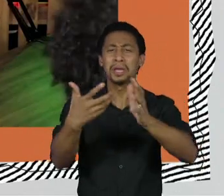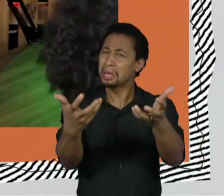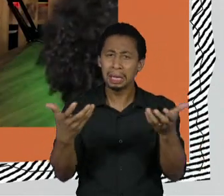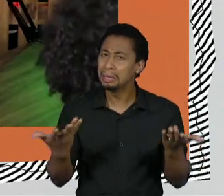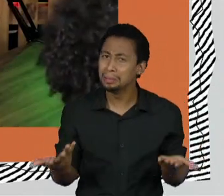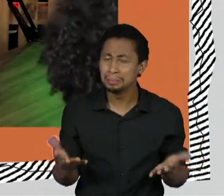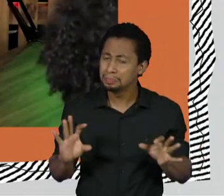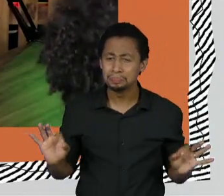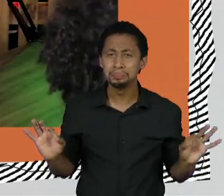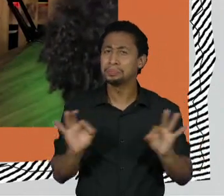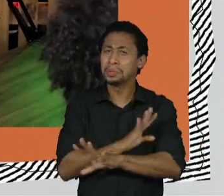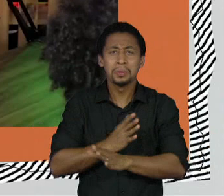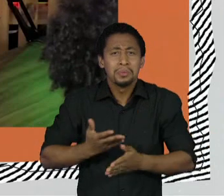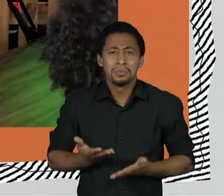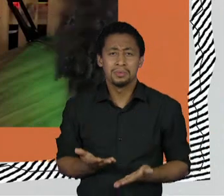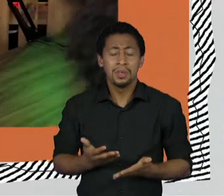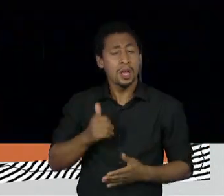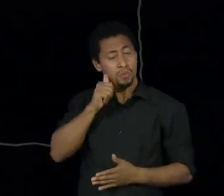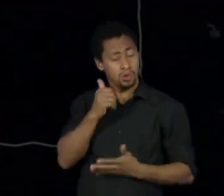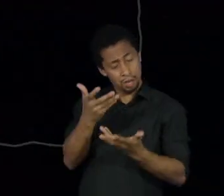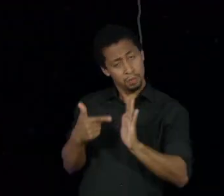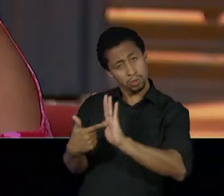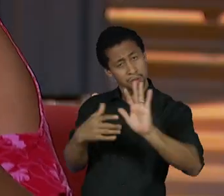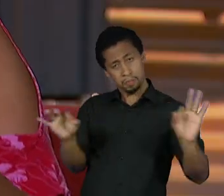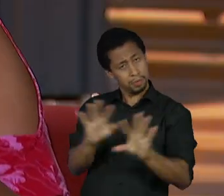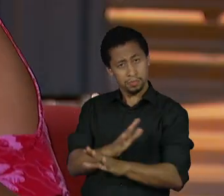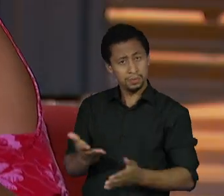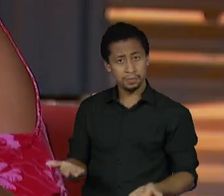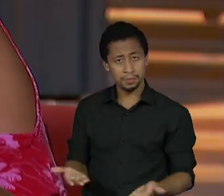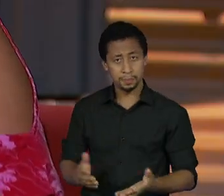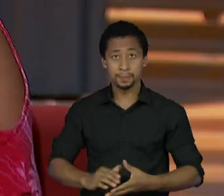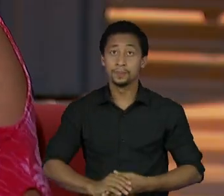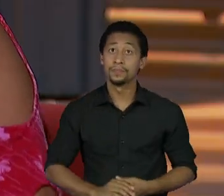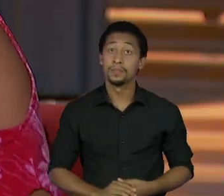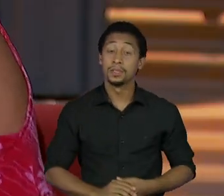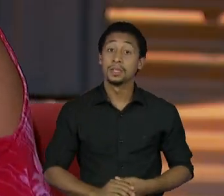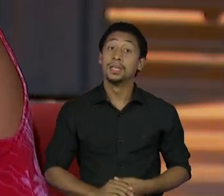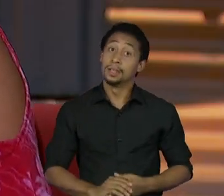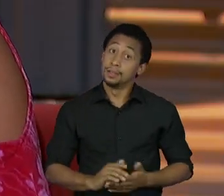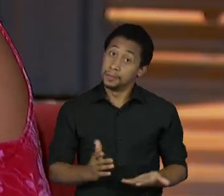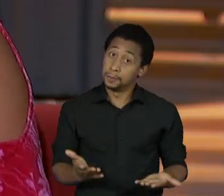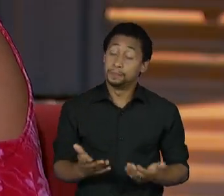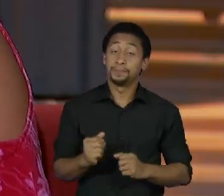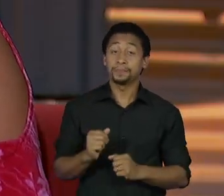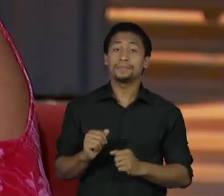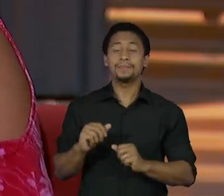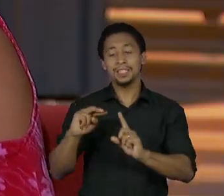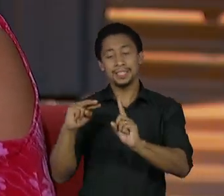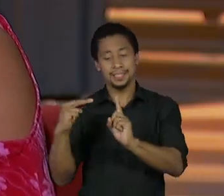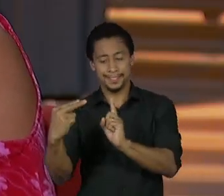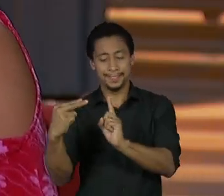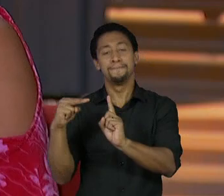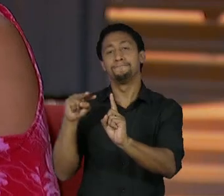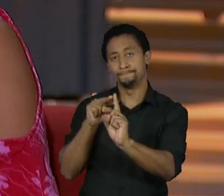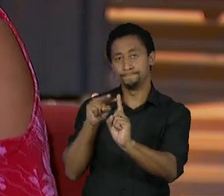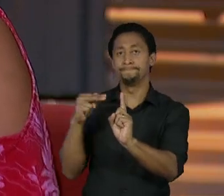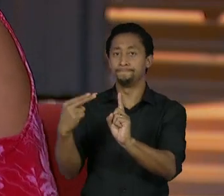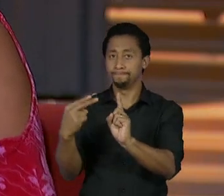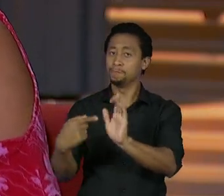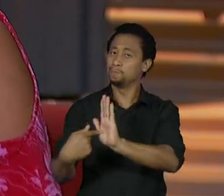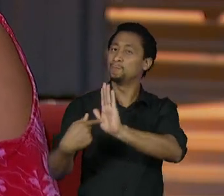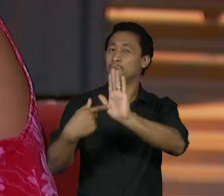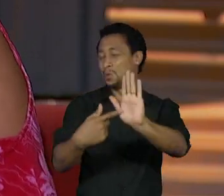assim. Porque o corpo é dela, ela só quer mostrar. Eu acho que existe uma perspectiva, né, que é muito colocado